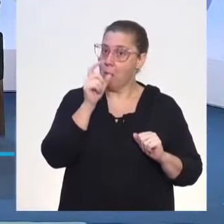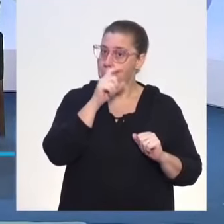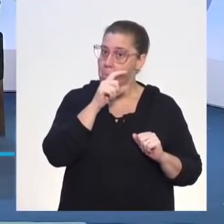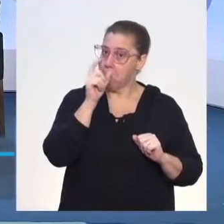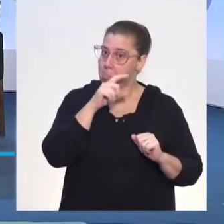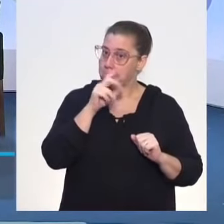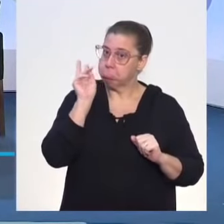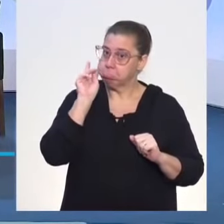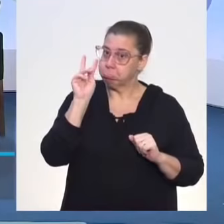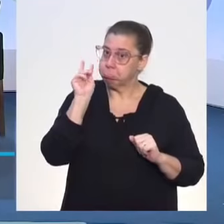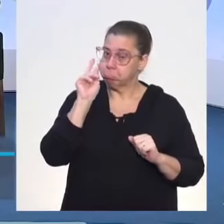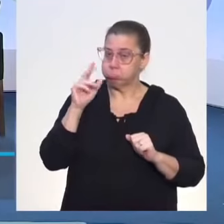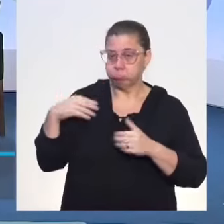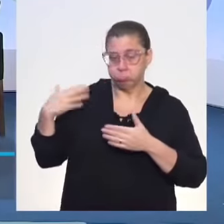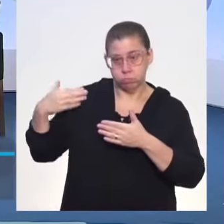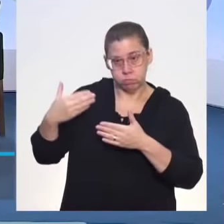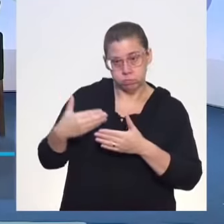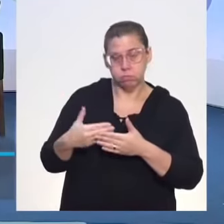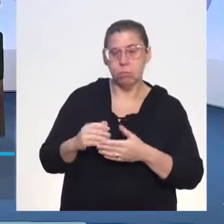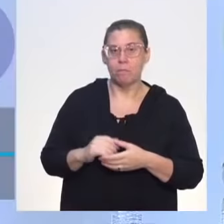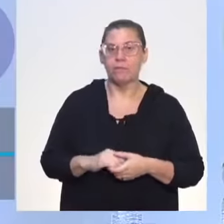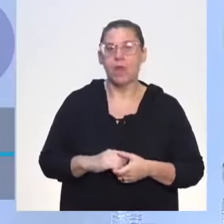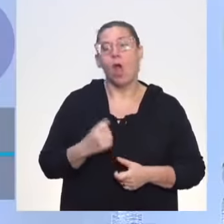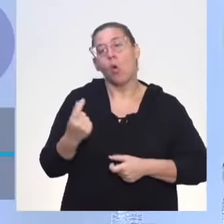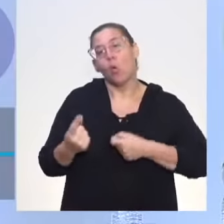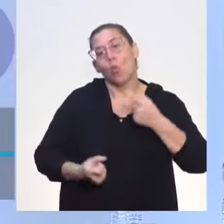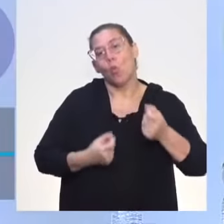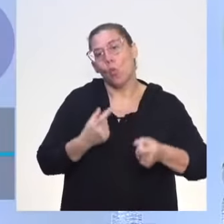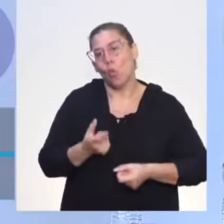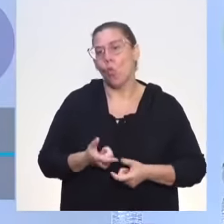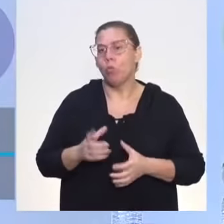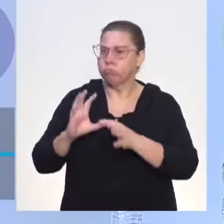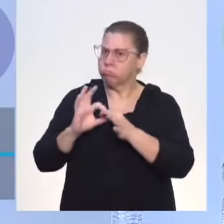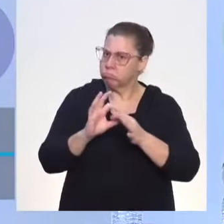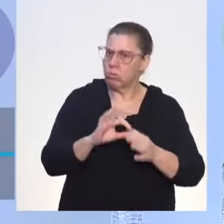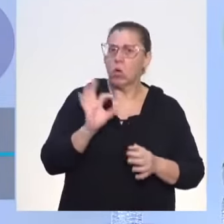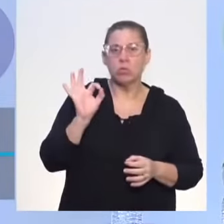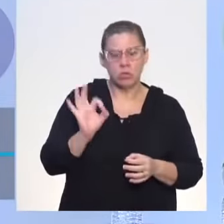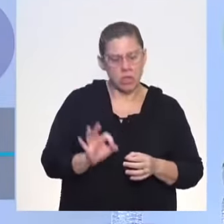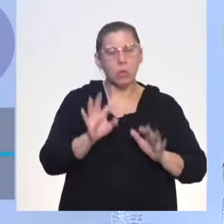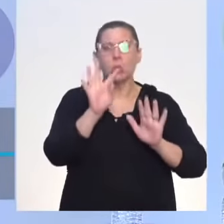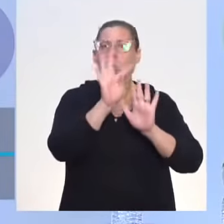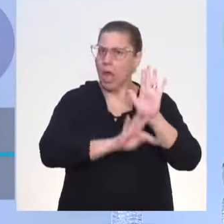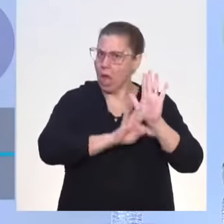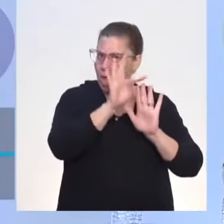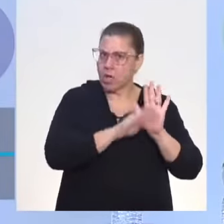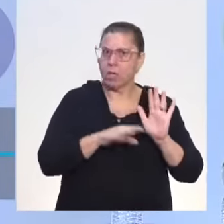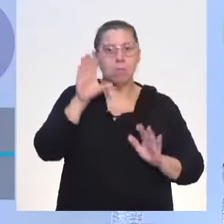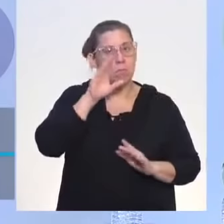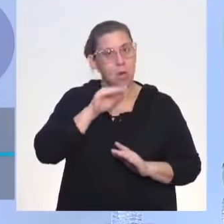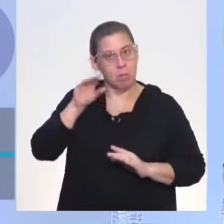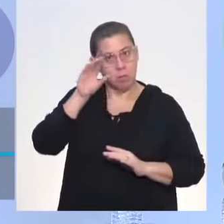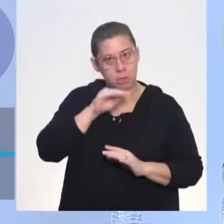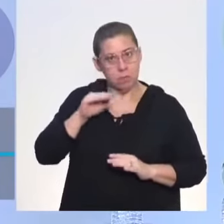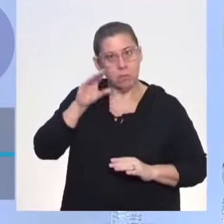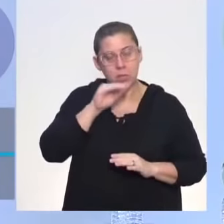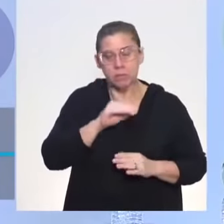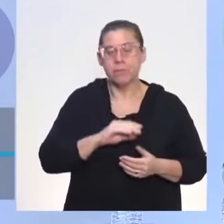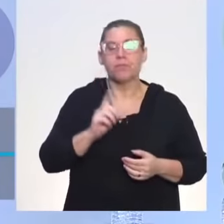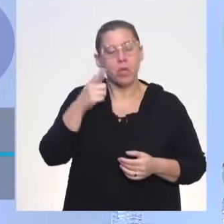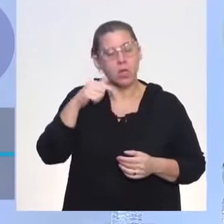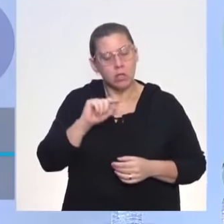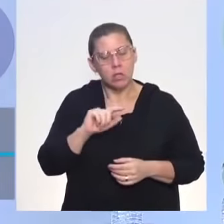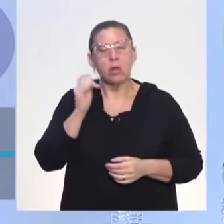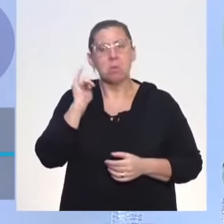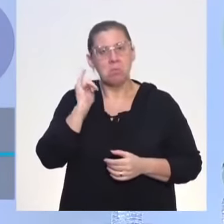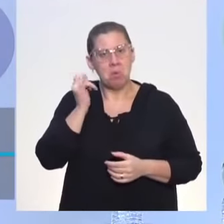no caminho. Vamos lá, então, realmente, alguns fizeram aí a relação certinho, né, os textos orais são aqueles falados, que nós